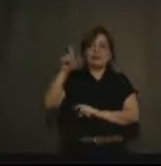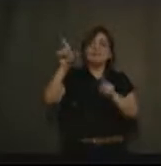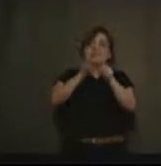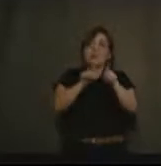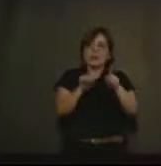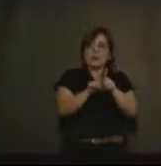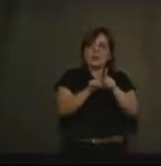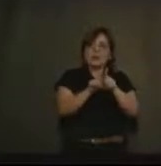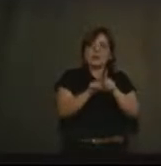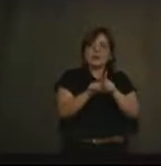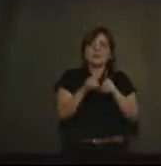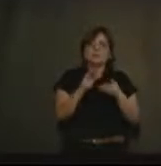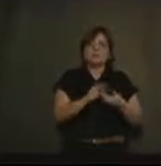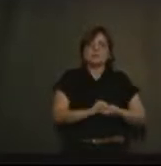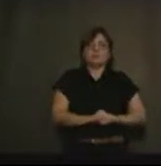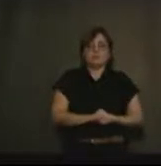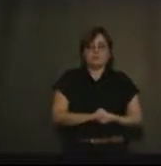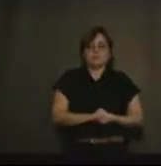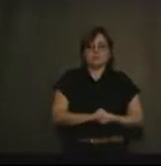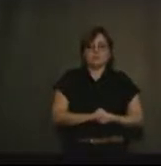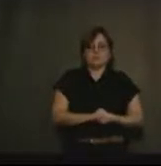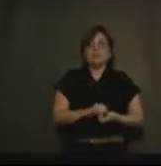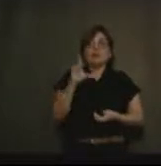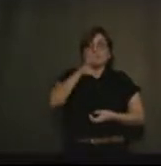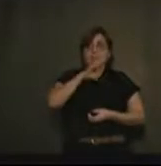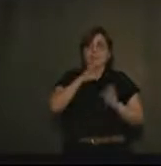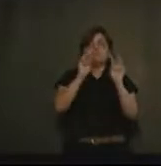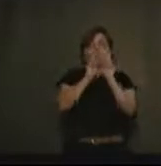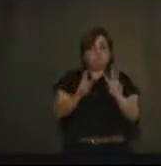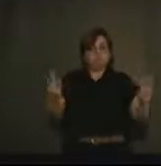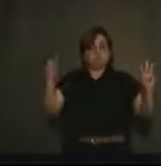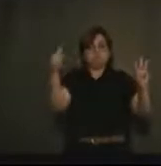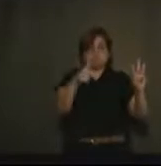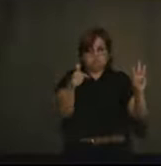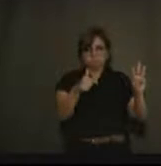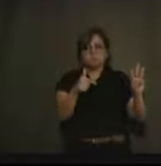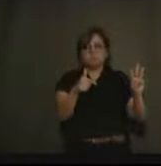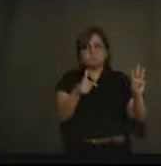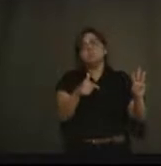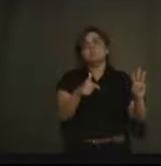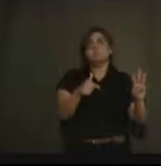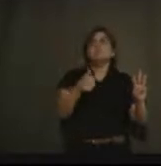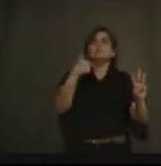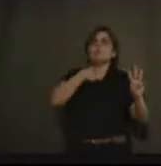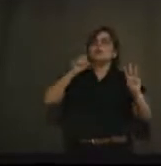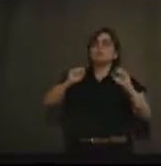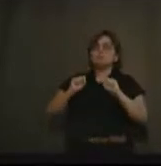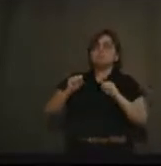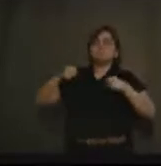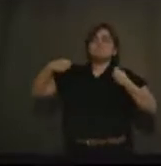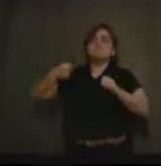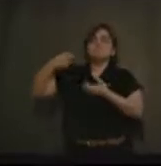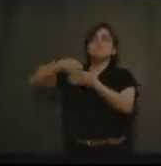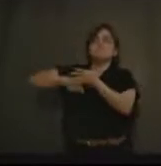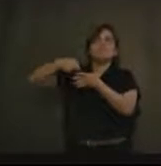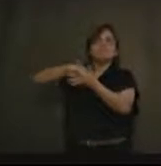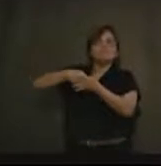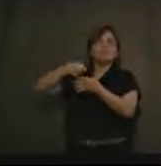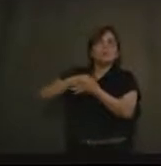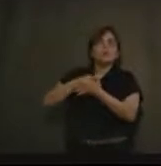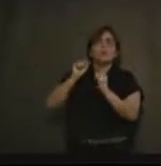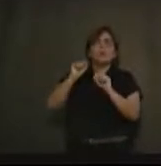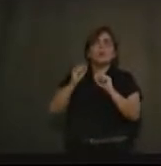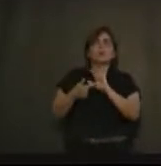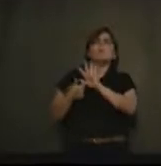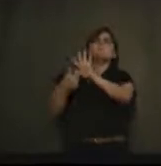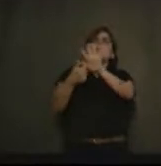está na minha página na internet, onde eu me esforcei, na qual eu me esforcei para